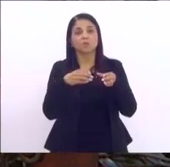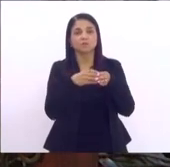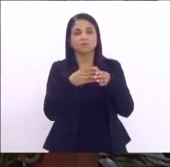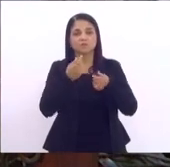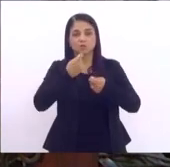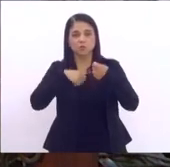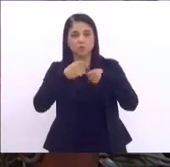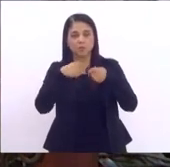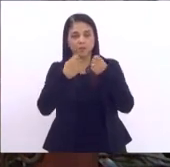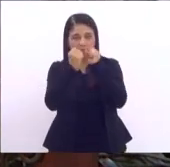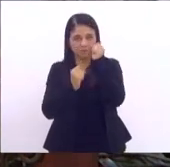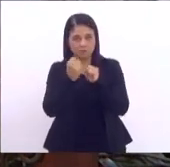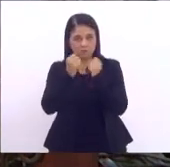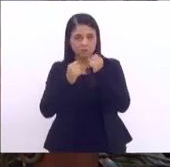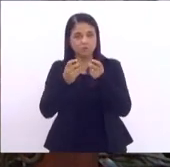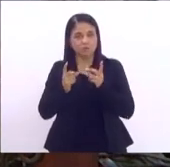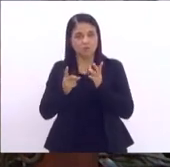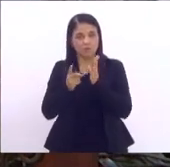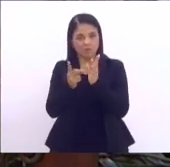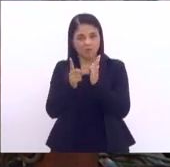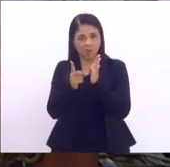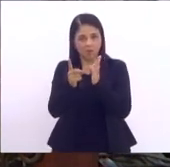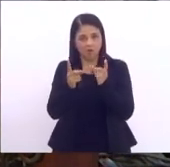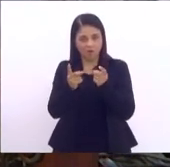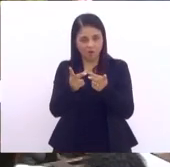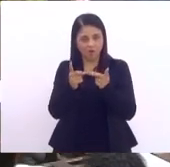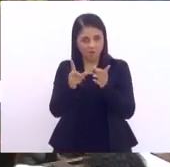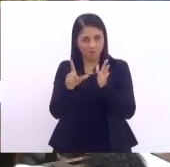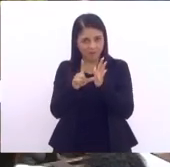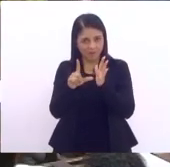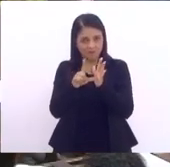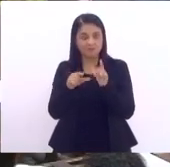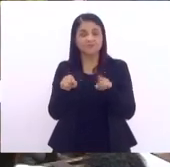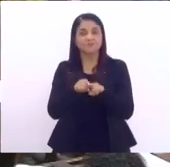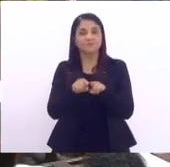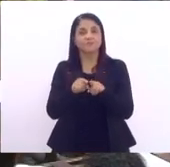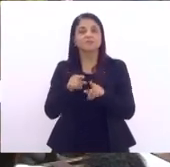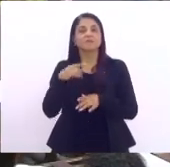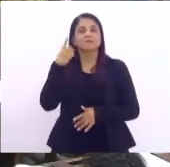Comércio, meu querido amigo deputado Anderson Moraes.